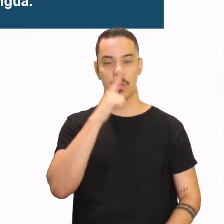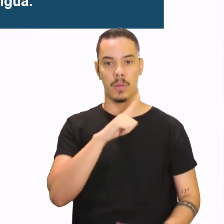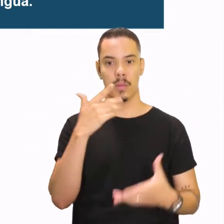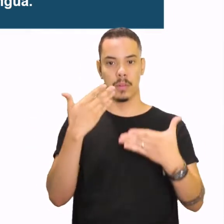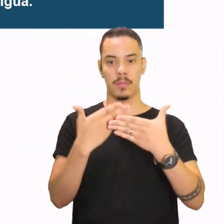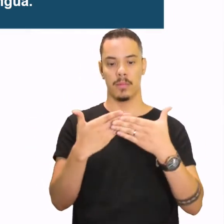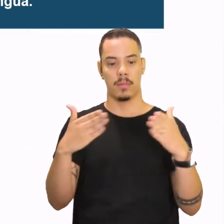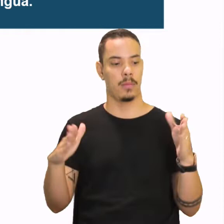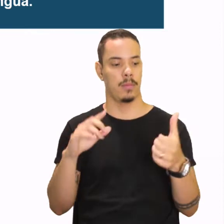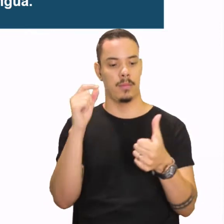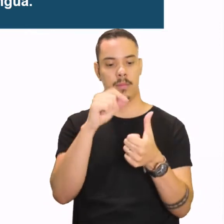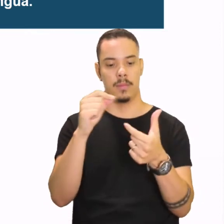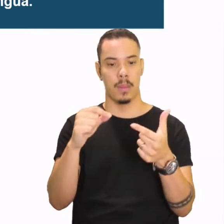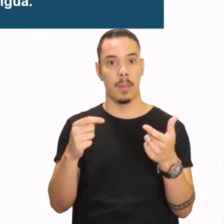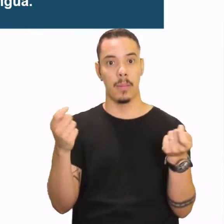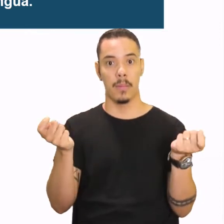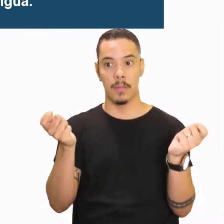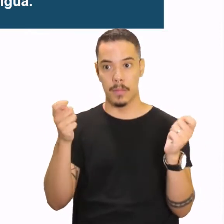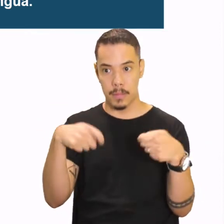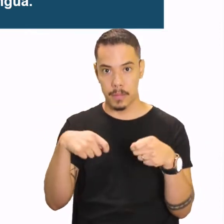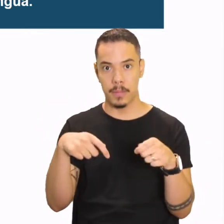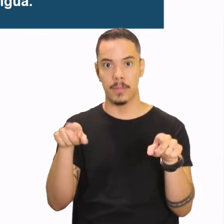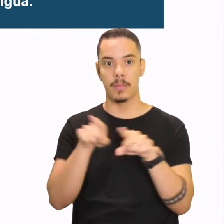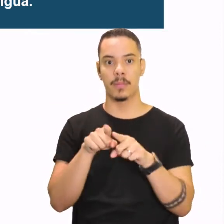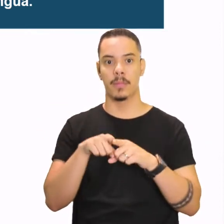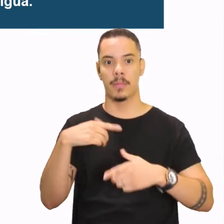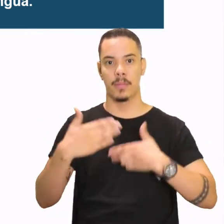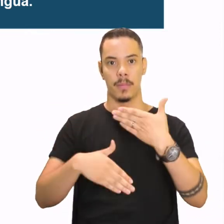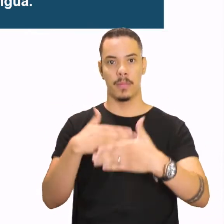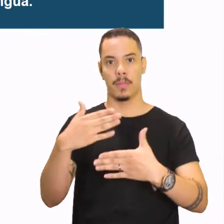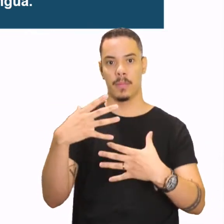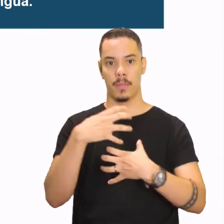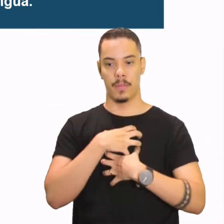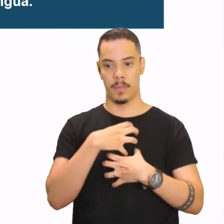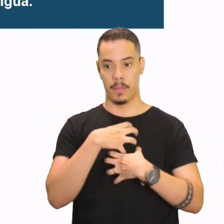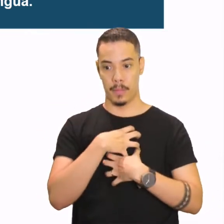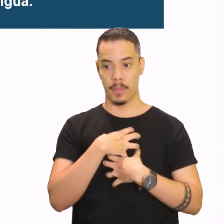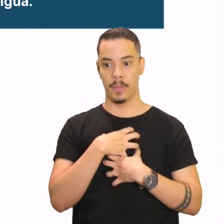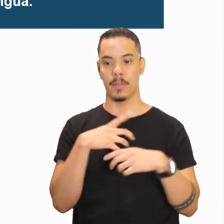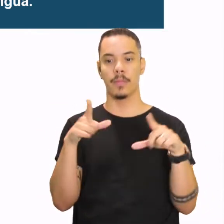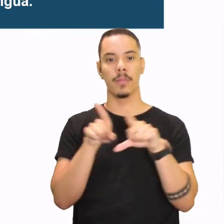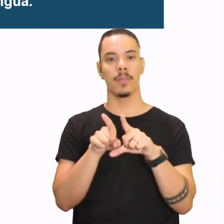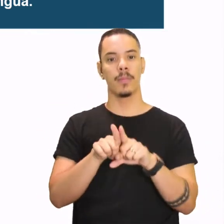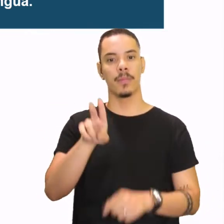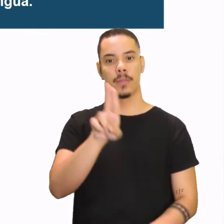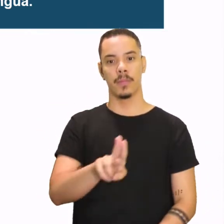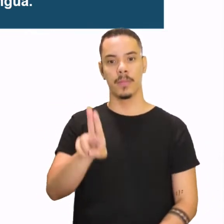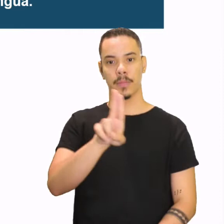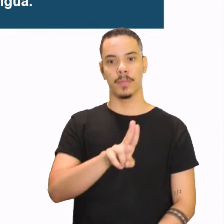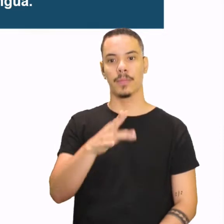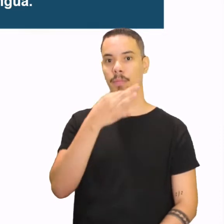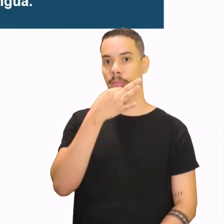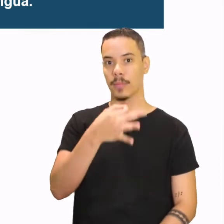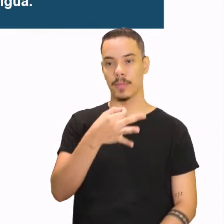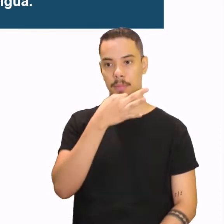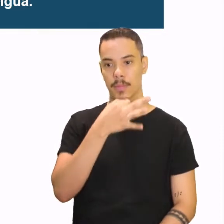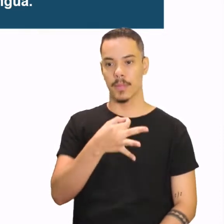as possibilidades de construção de sentidos e de uso crítico